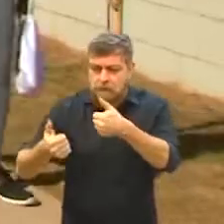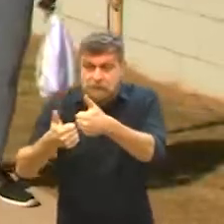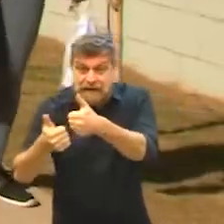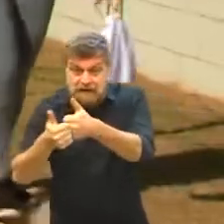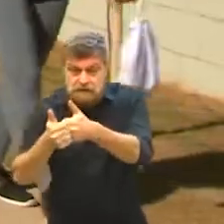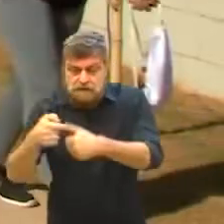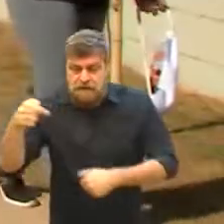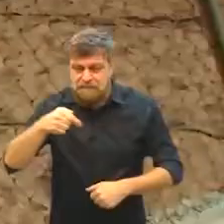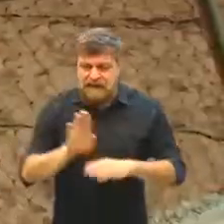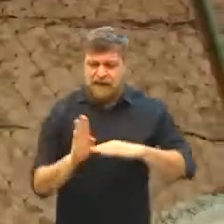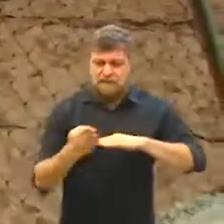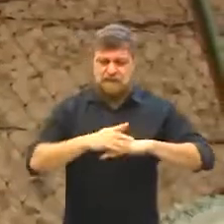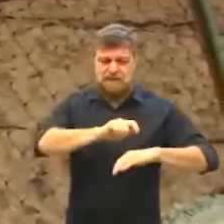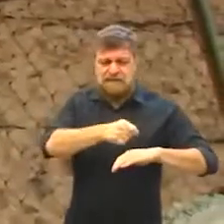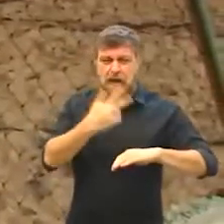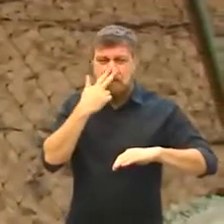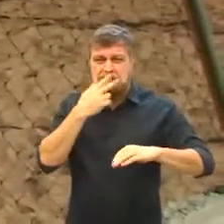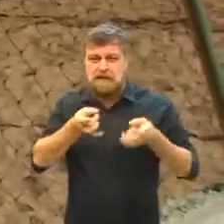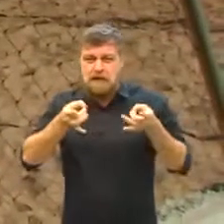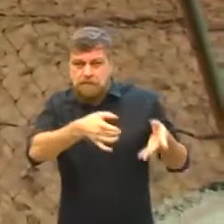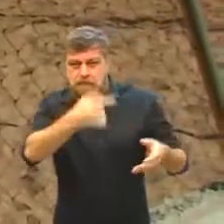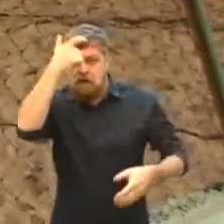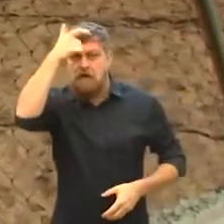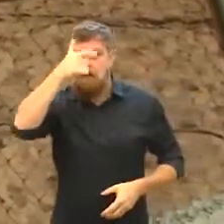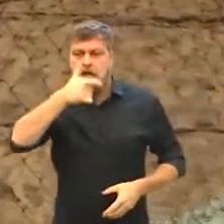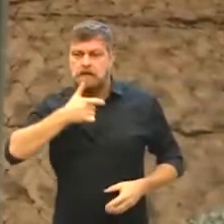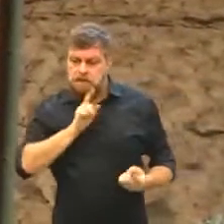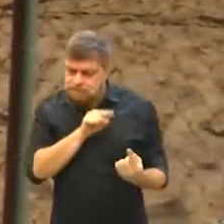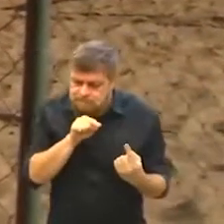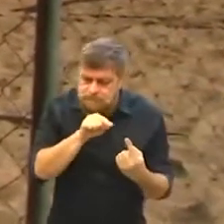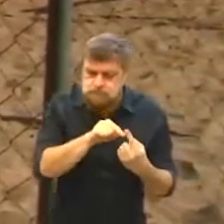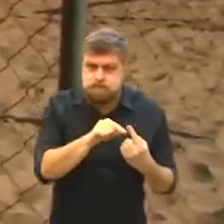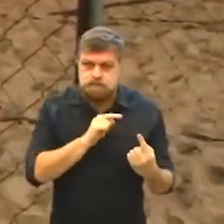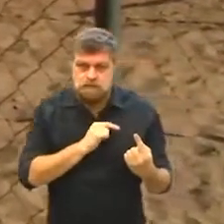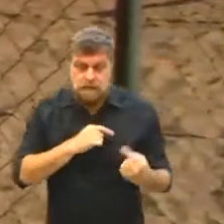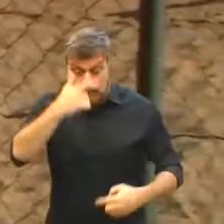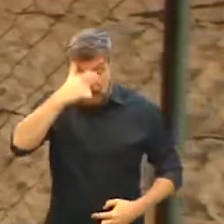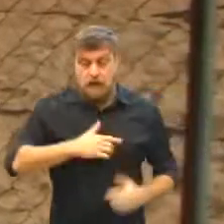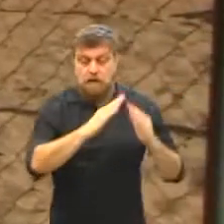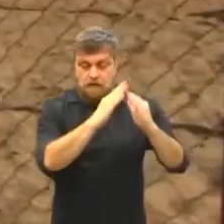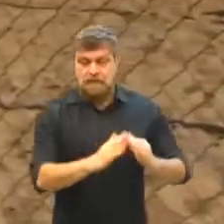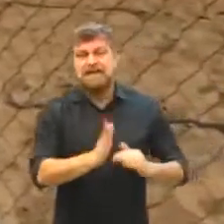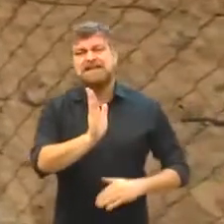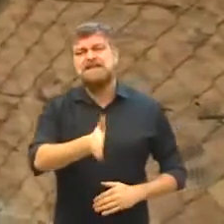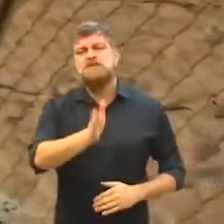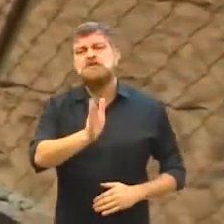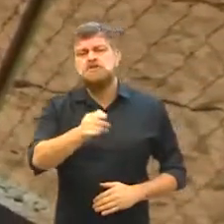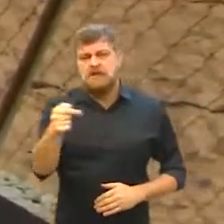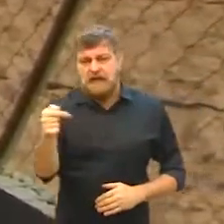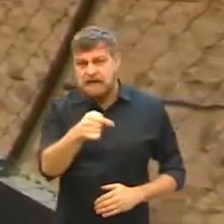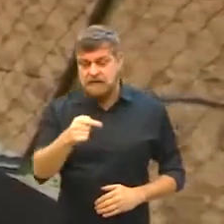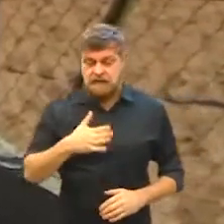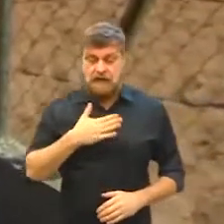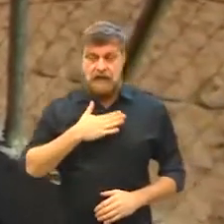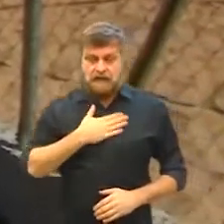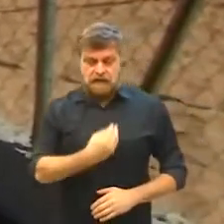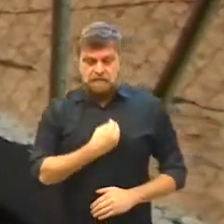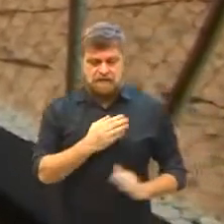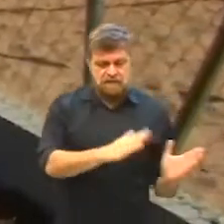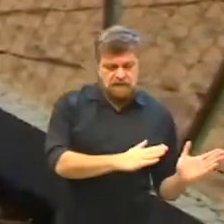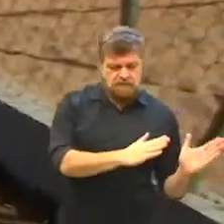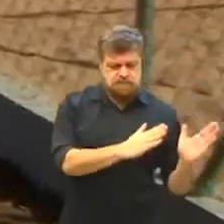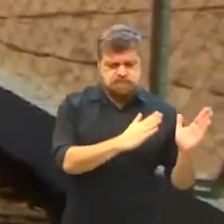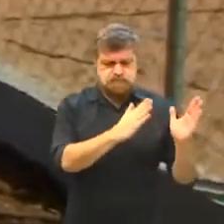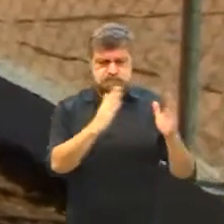ao redor, mas o São Pedro ele sempre foi um bairro esquecido. E eu abracei esse bairro, porque foi um bairro que eu morei aqui, entendeu? Parte da minha